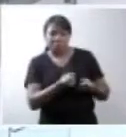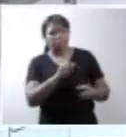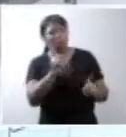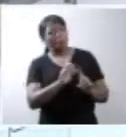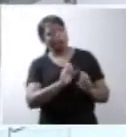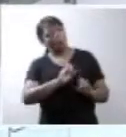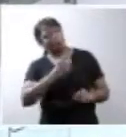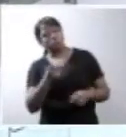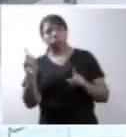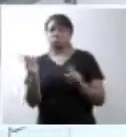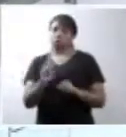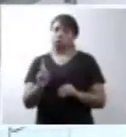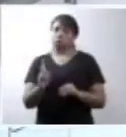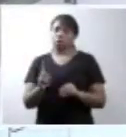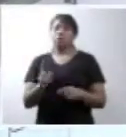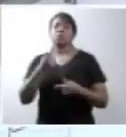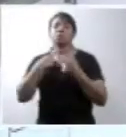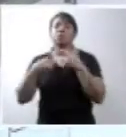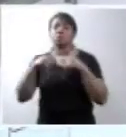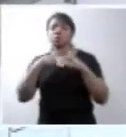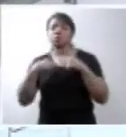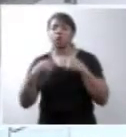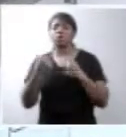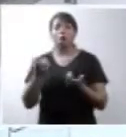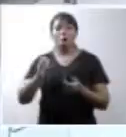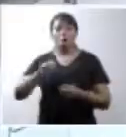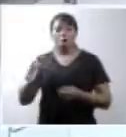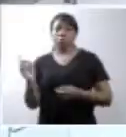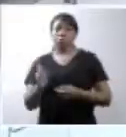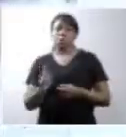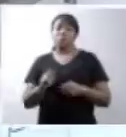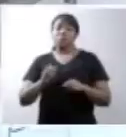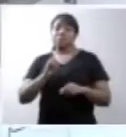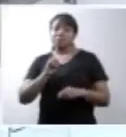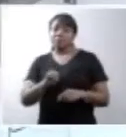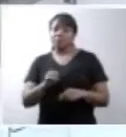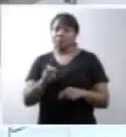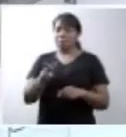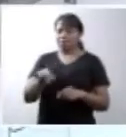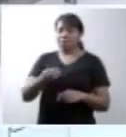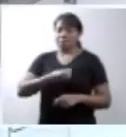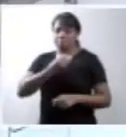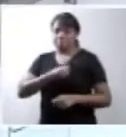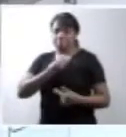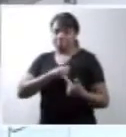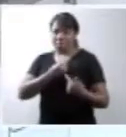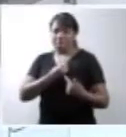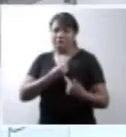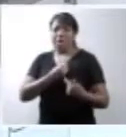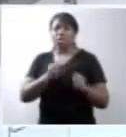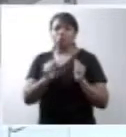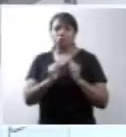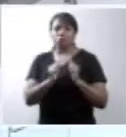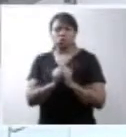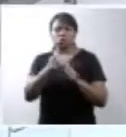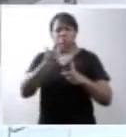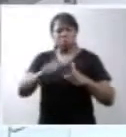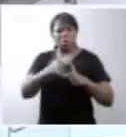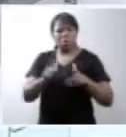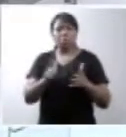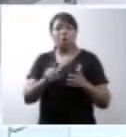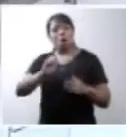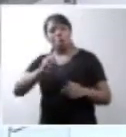não, se é desejada ou não, se vale ou não a pena viver com esta ou aquela especificidade.